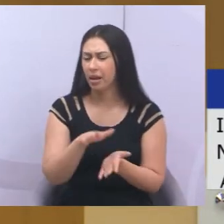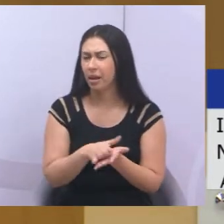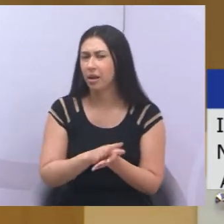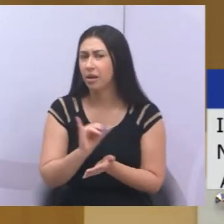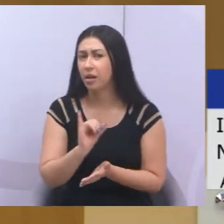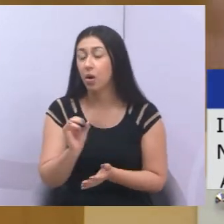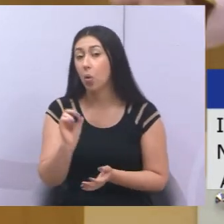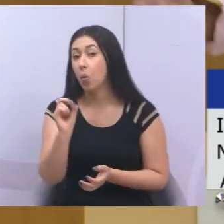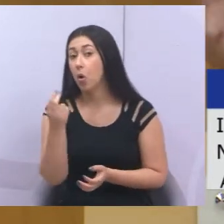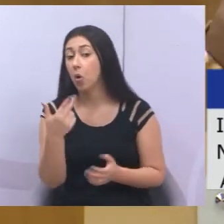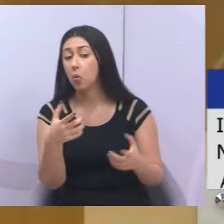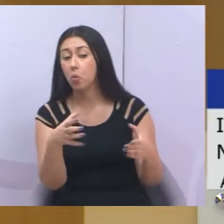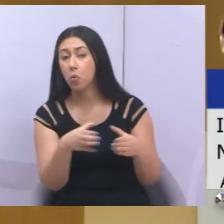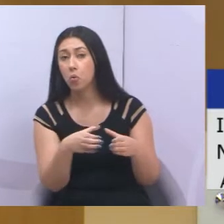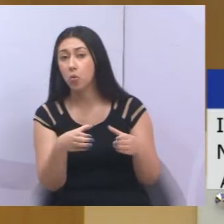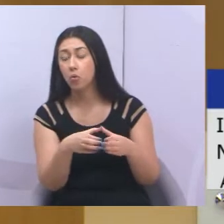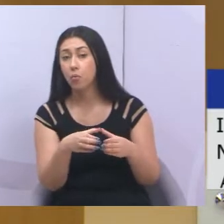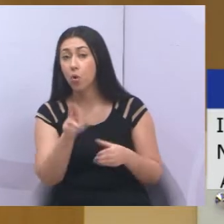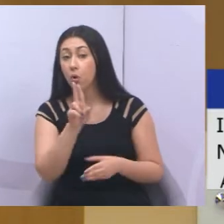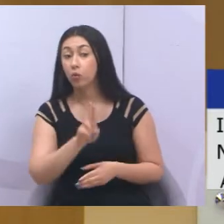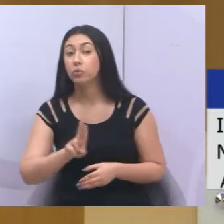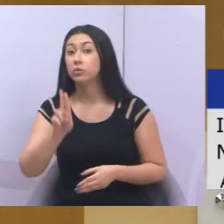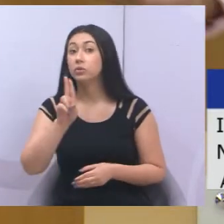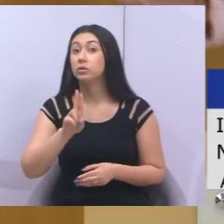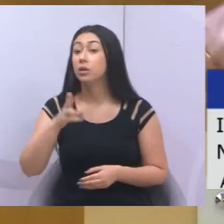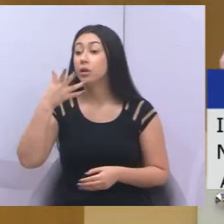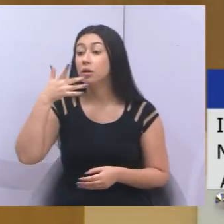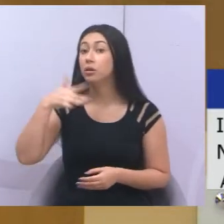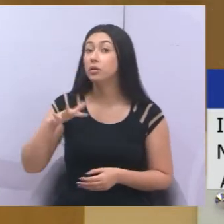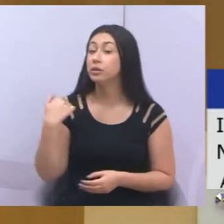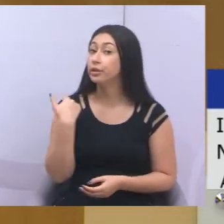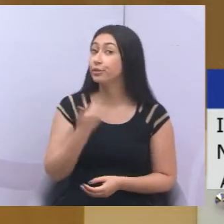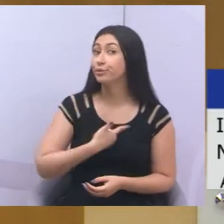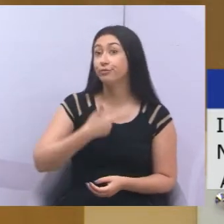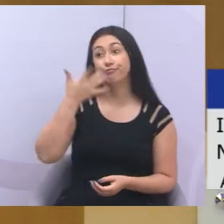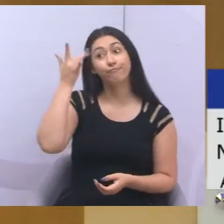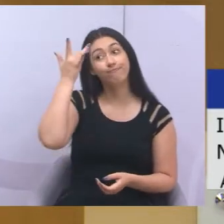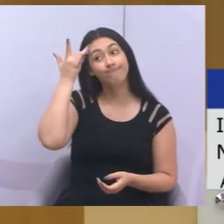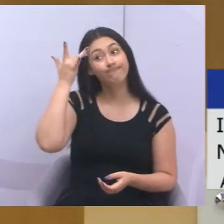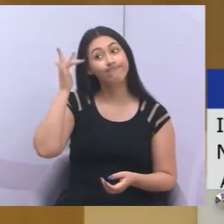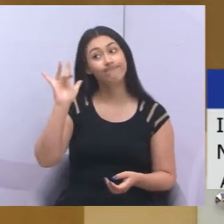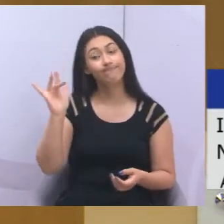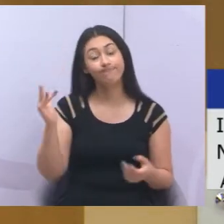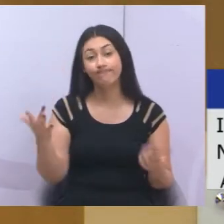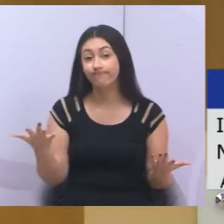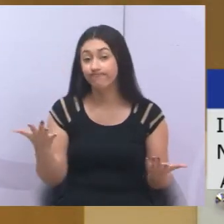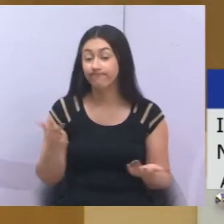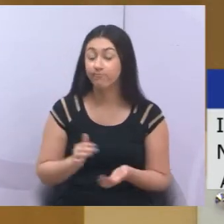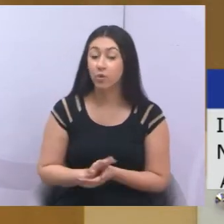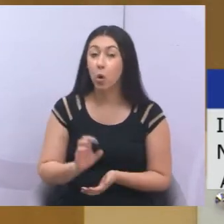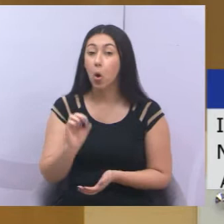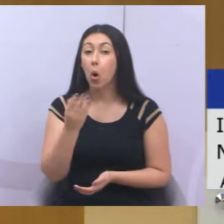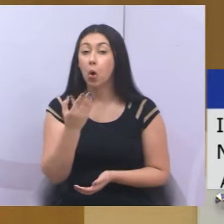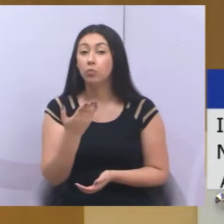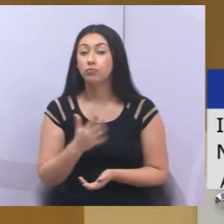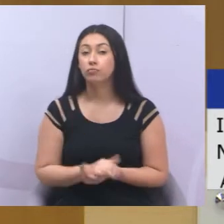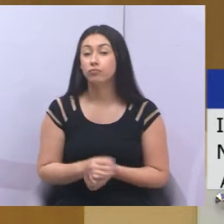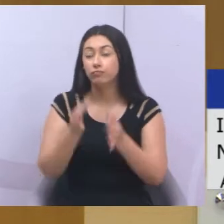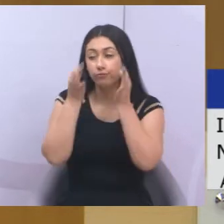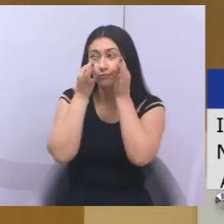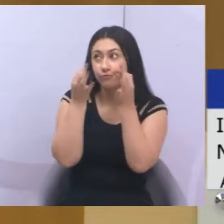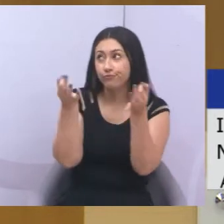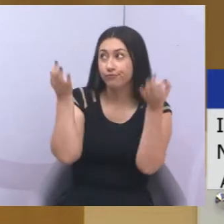Ou é um grupo de pessoas que estão usando criança e nós não estamos enxergando? Ou estamos enxergando e fazendo de conta que não?